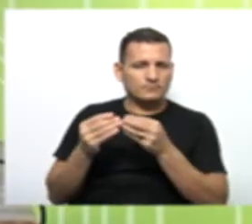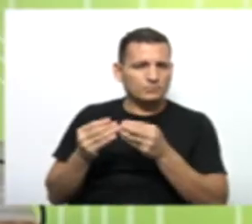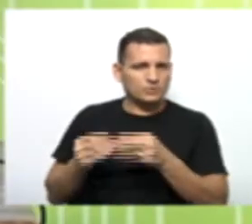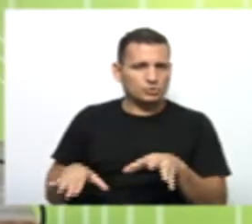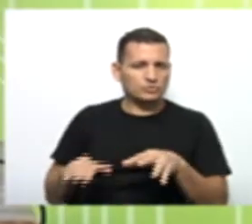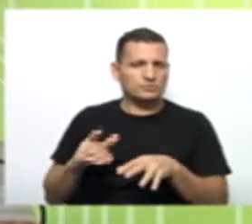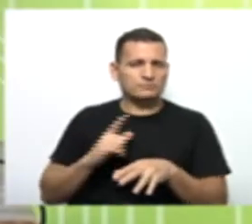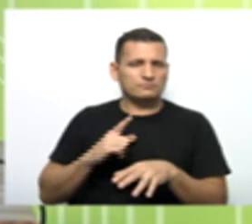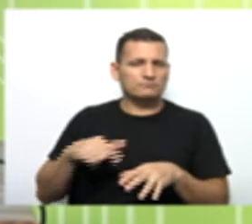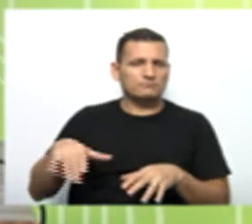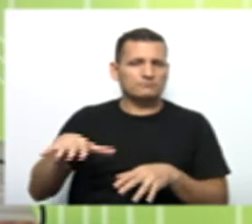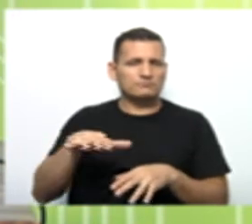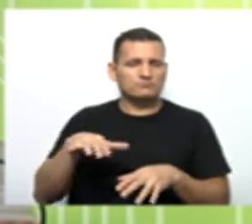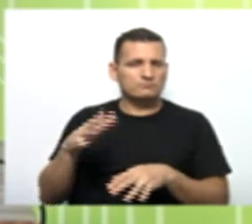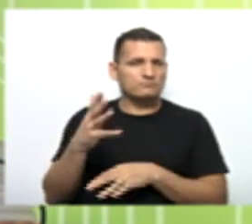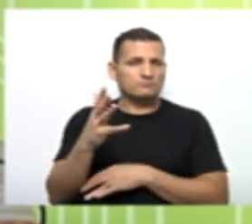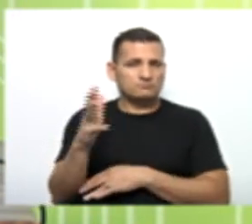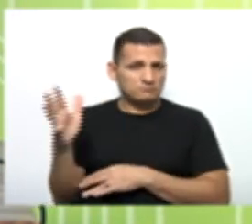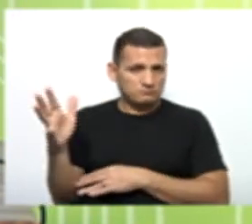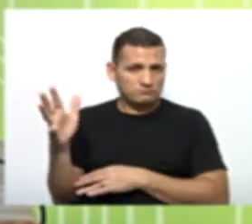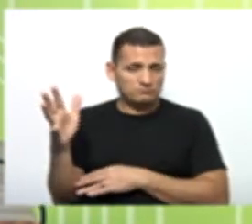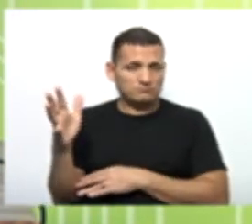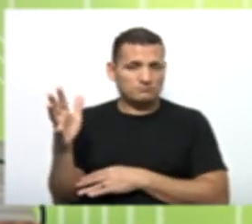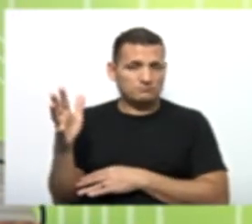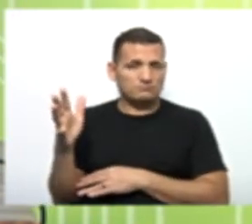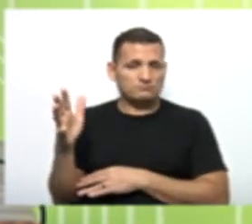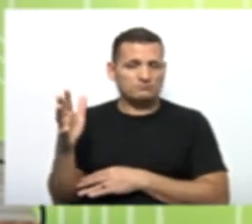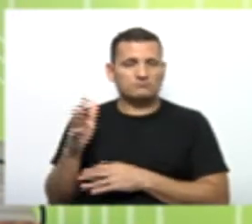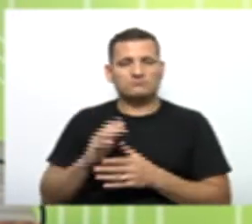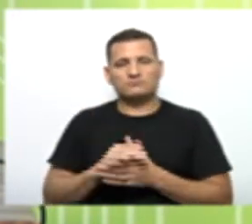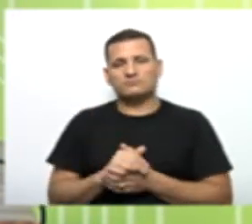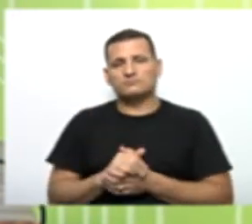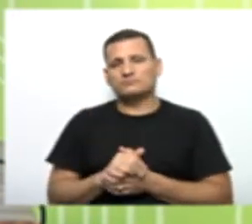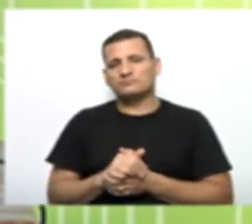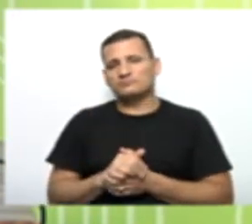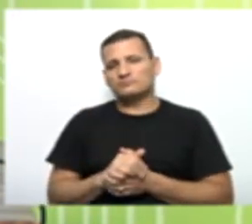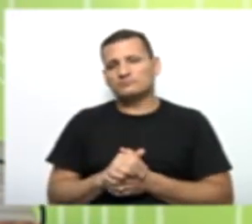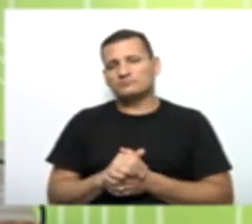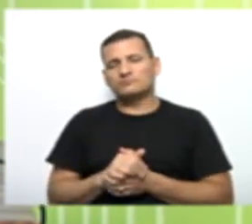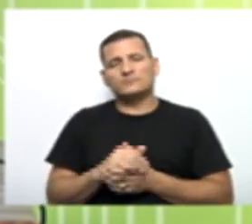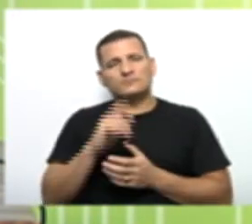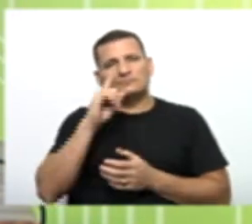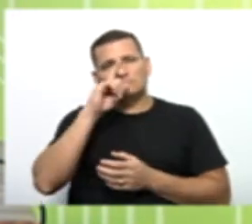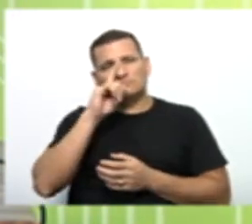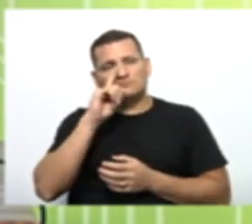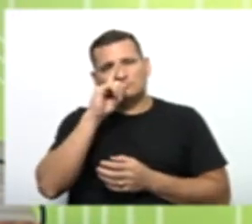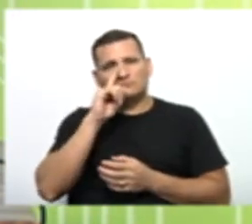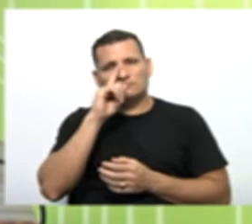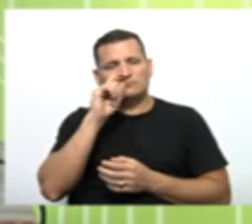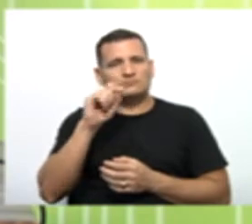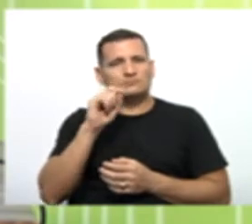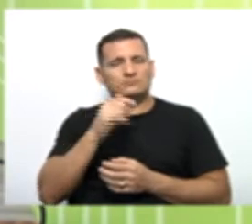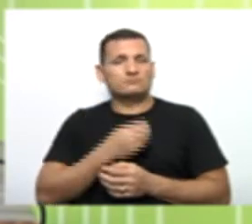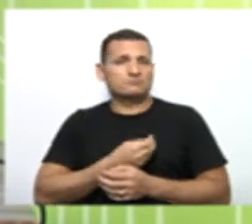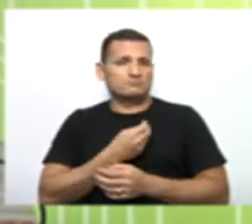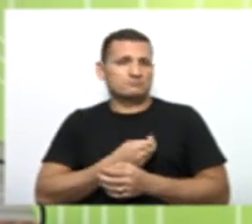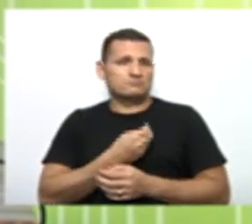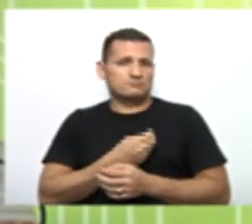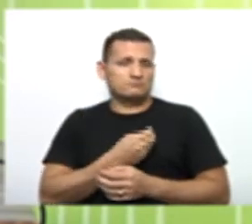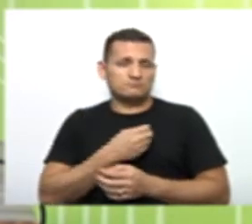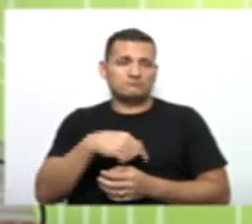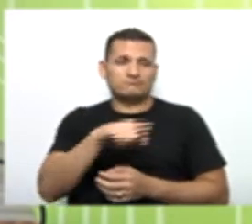ambiente, estava causando degradação tão grande, que estava levando em risco até mesmo a sobrevivência do próprio